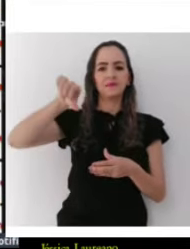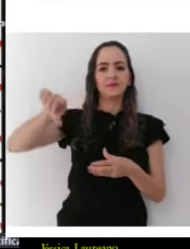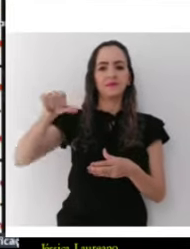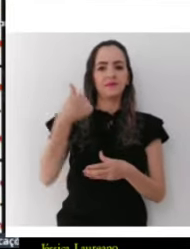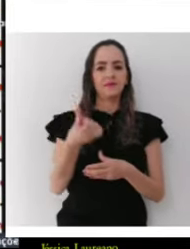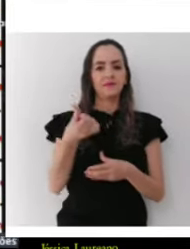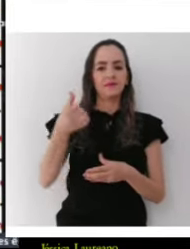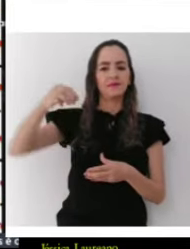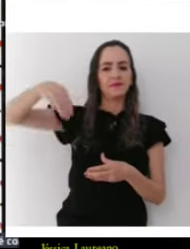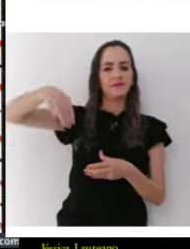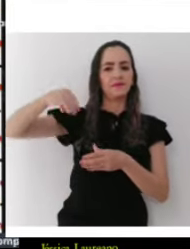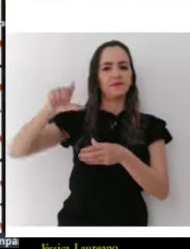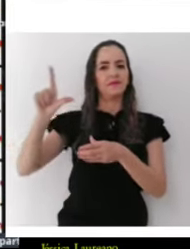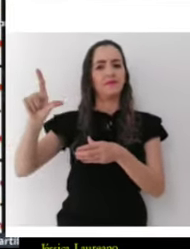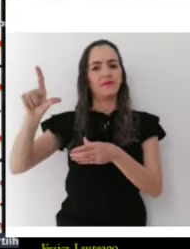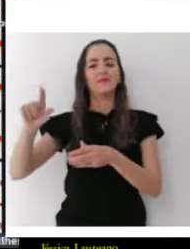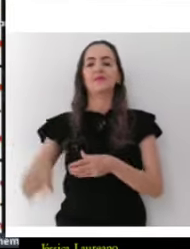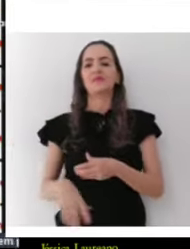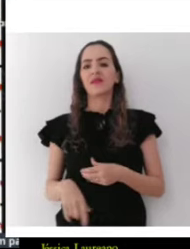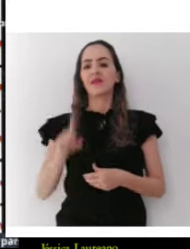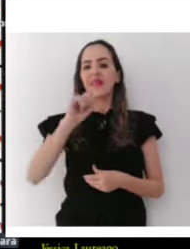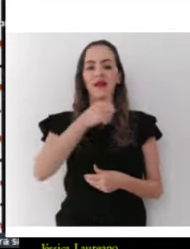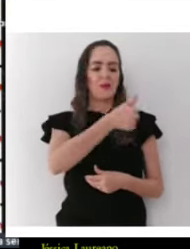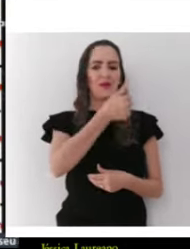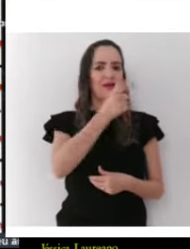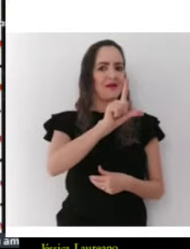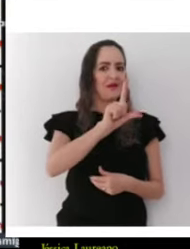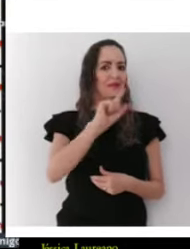de 1 litro, mas eu fui medir e só é